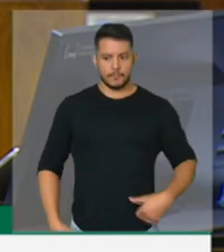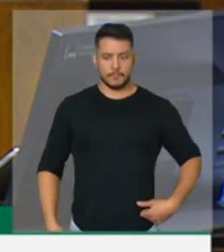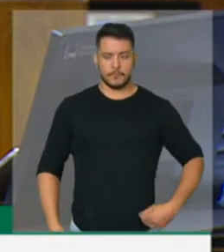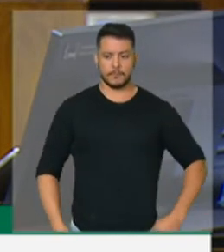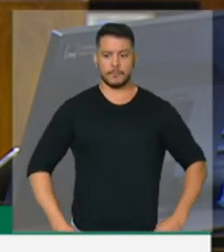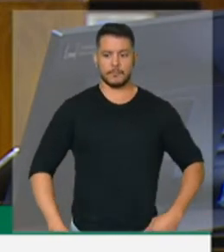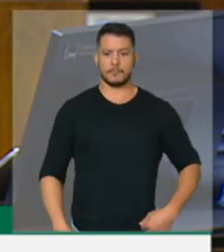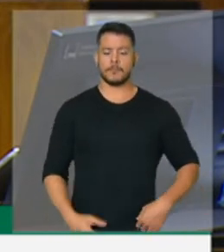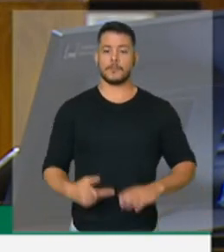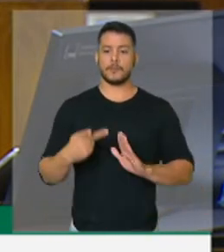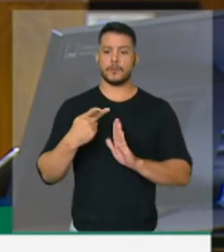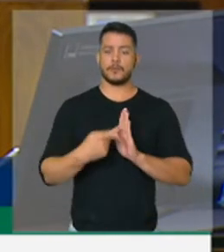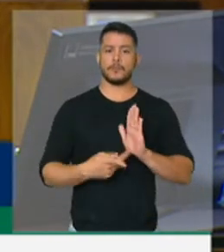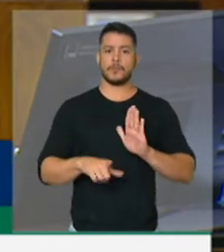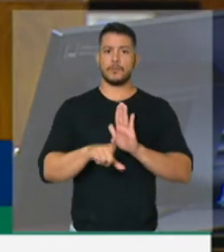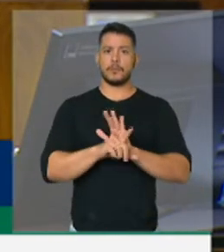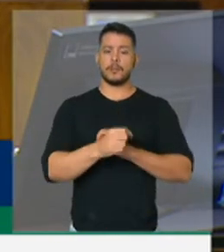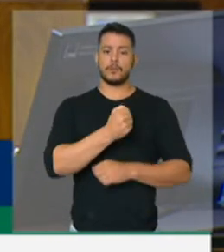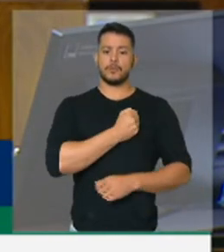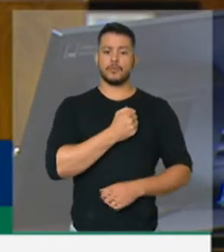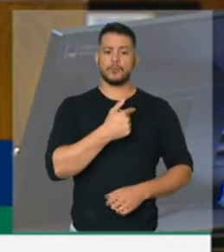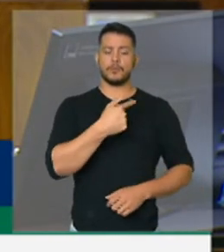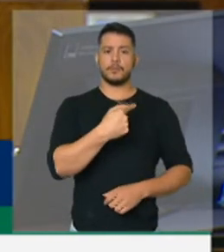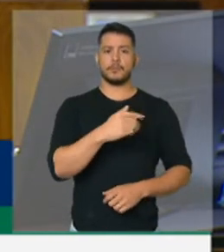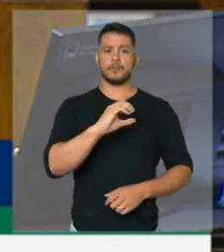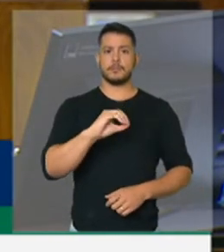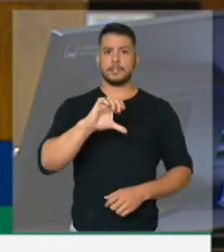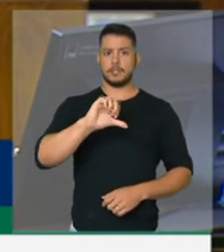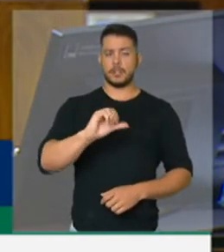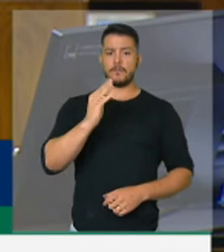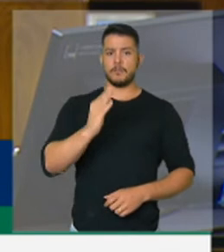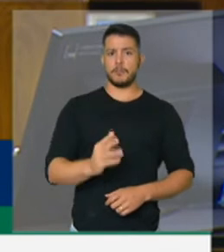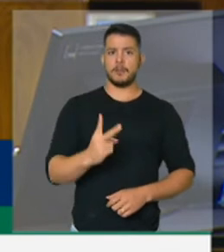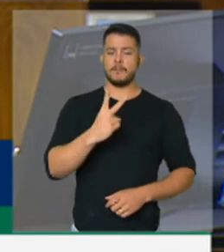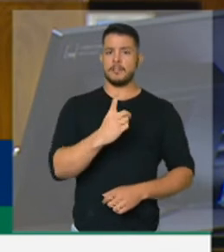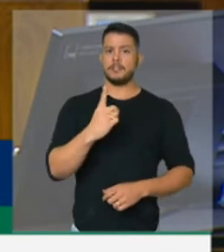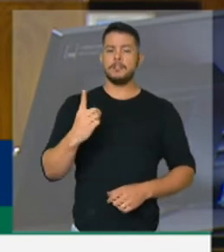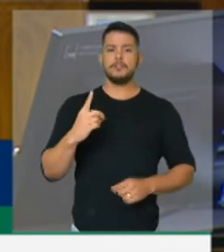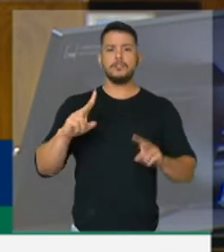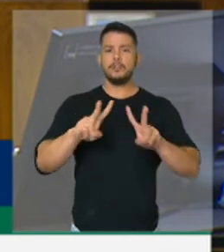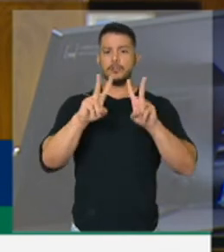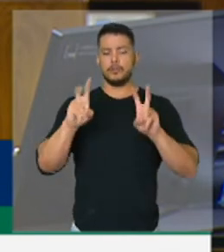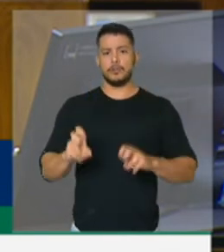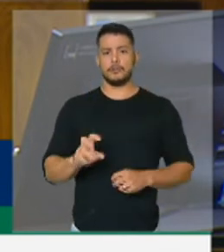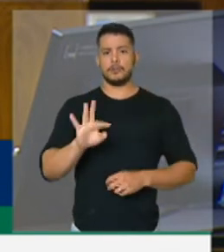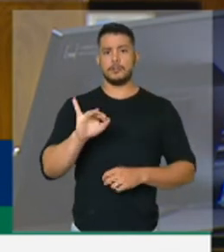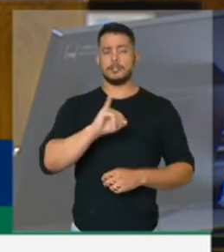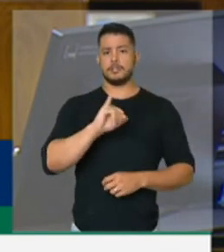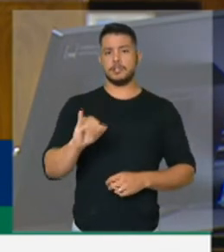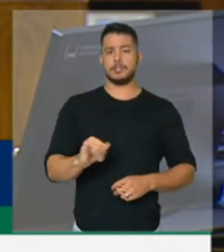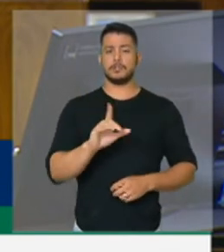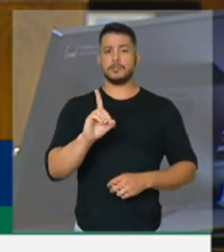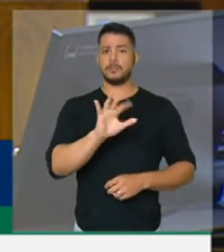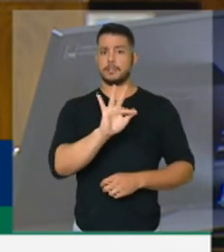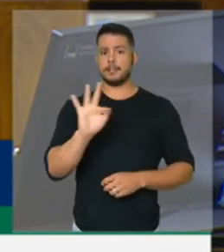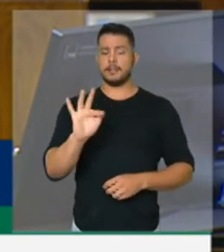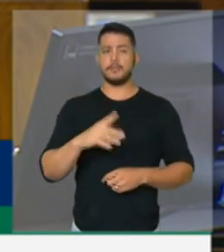Projeto de Lei número 709 de 2021 do Tribunal de Justiça do Distrito Federal e dos Territórios. Discussão em turno único do Projeto de Lei